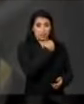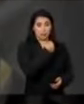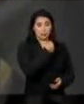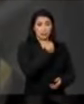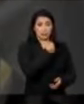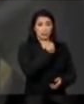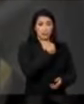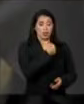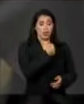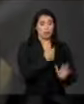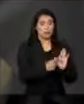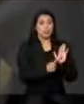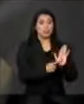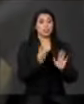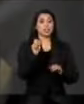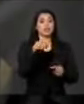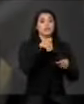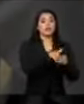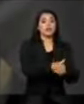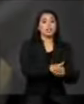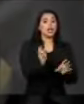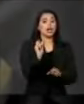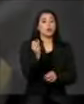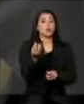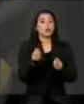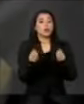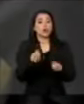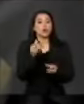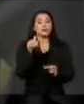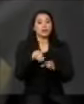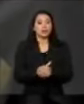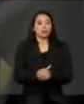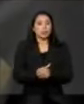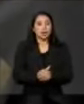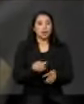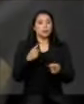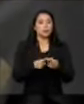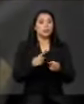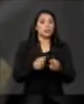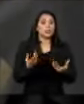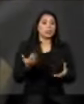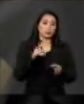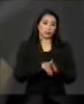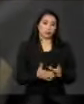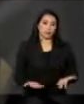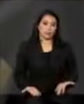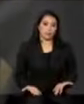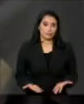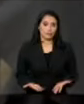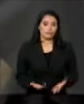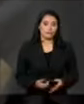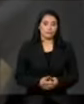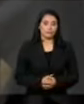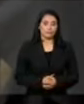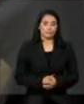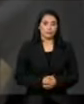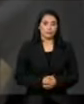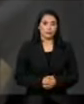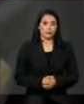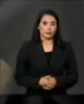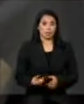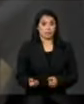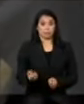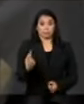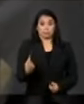cúmulo de dizer até quem vai votar, de qual forma e de qual maneira. E tempos estranhos,